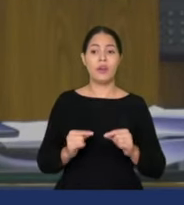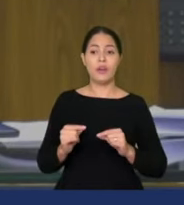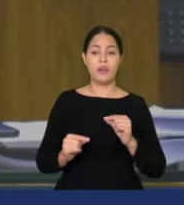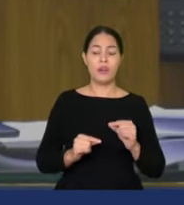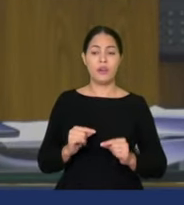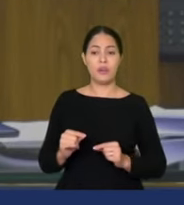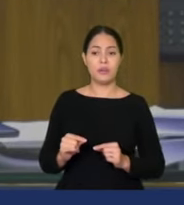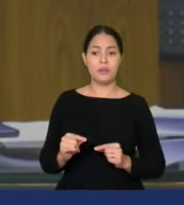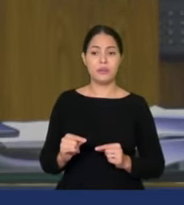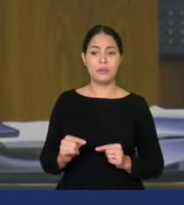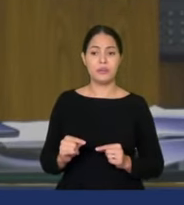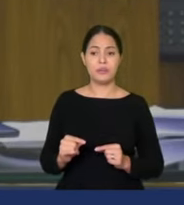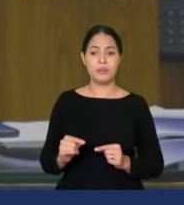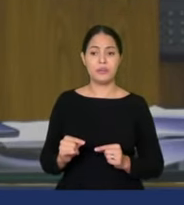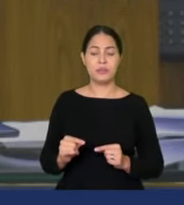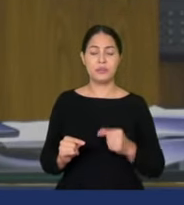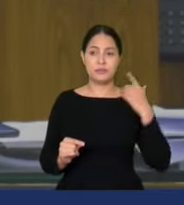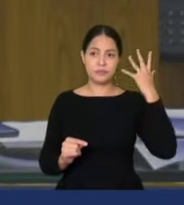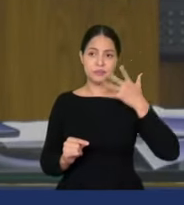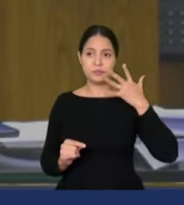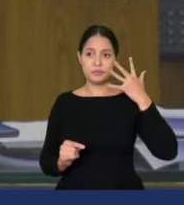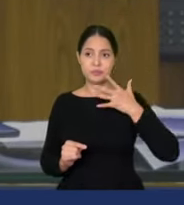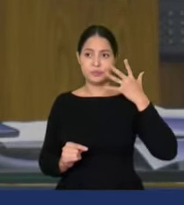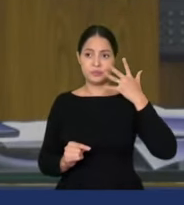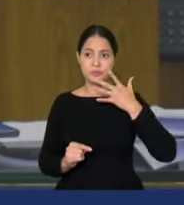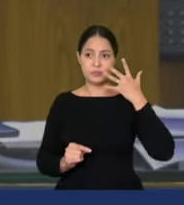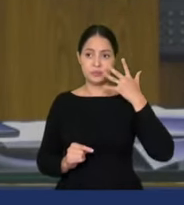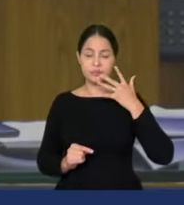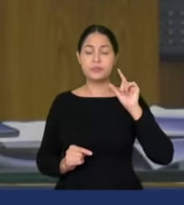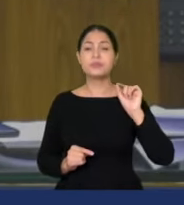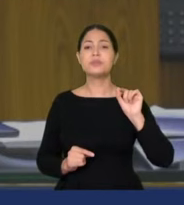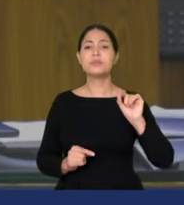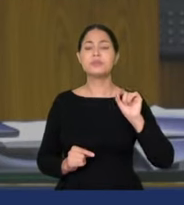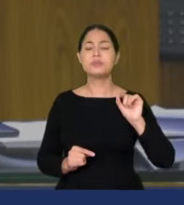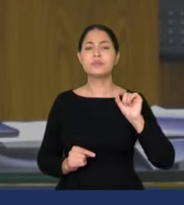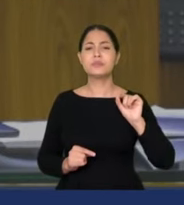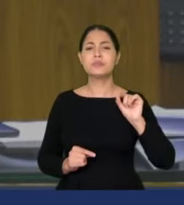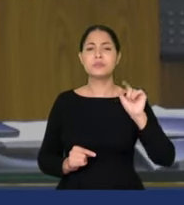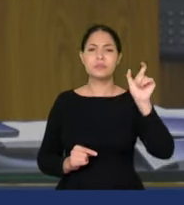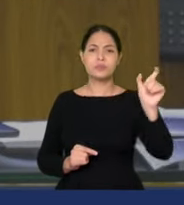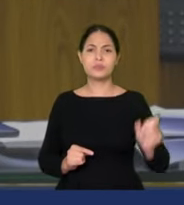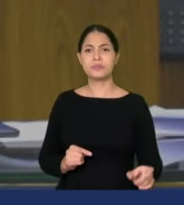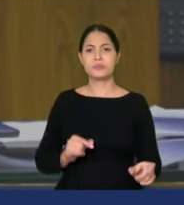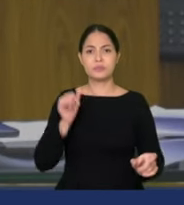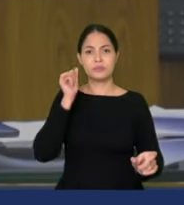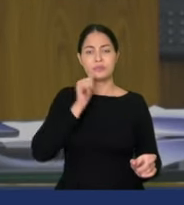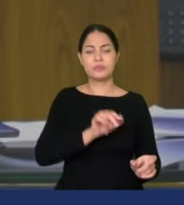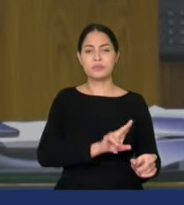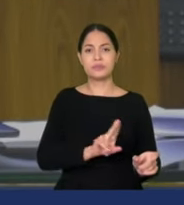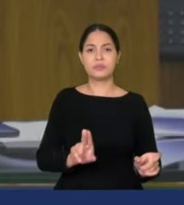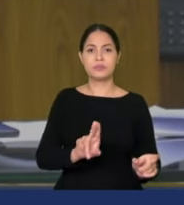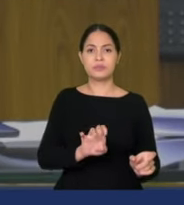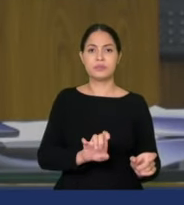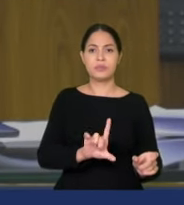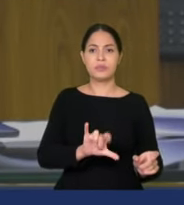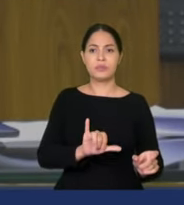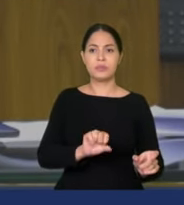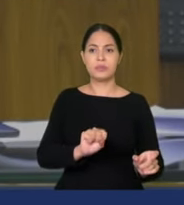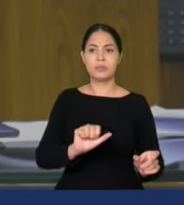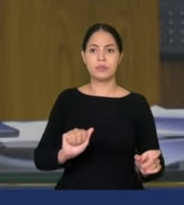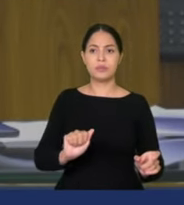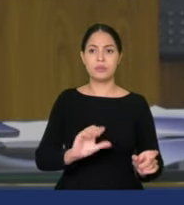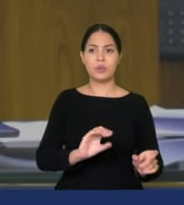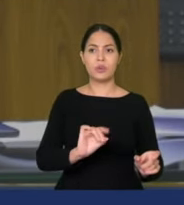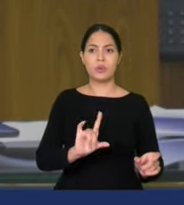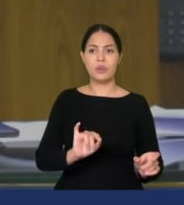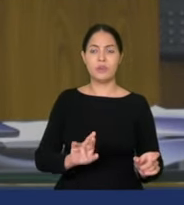ouvir a Elisa Oliveira Alves, que aqui